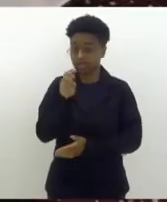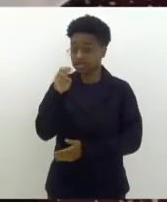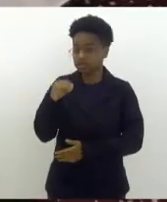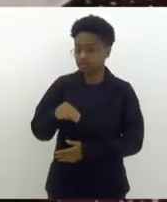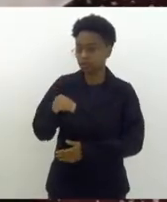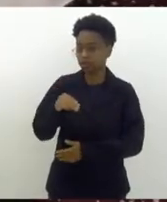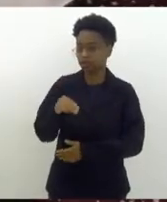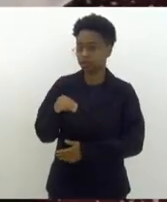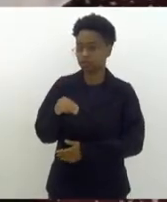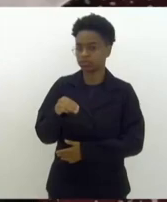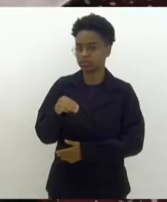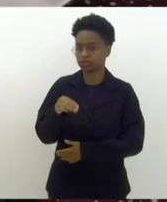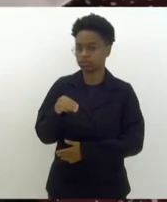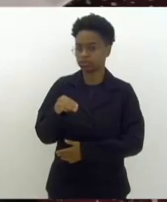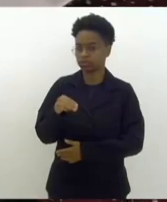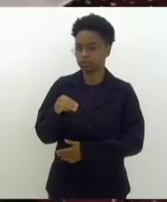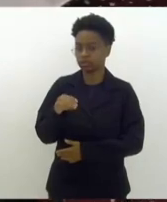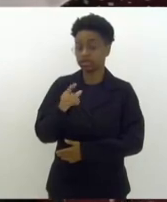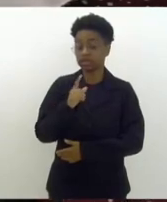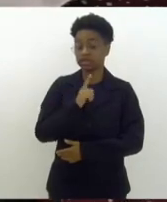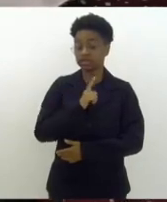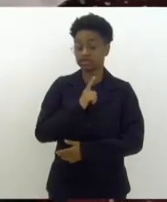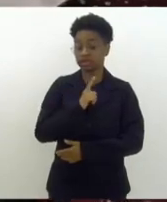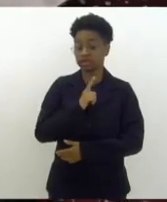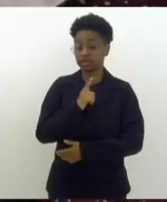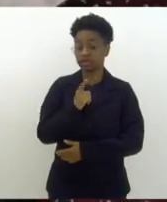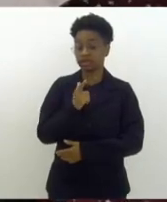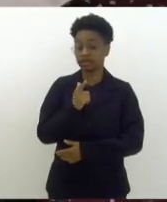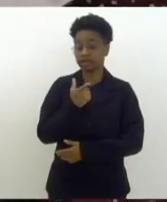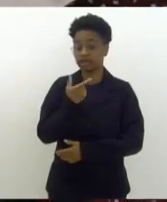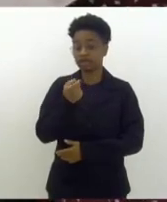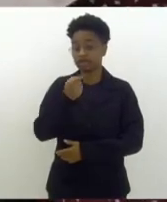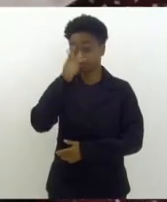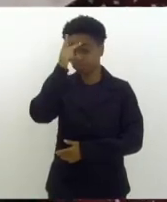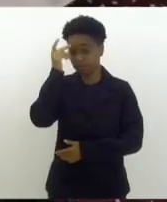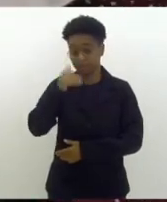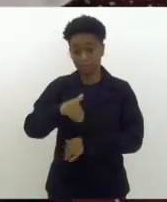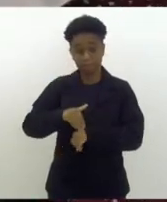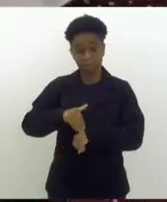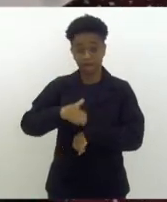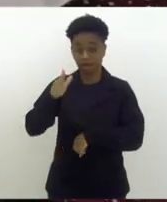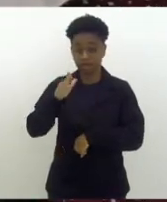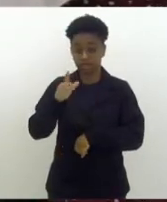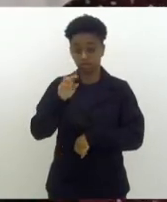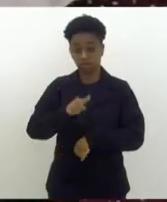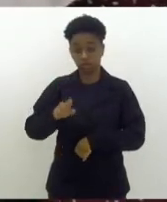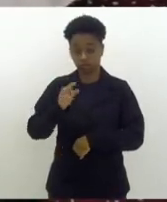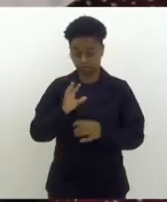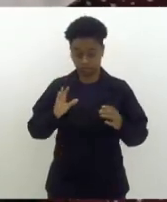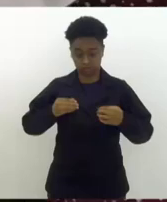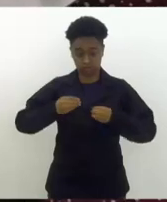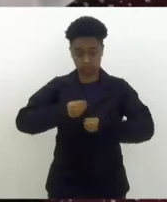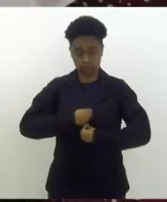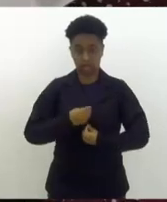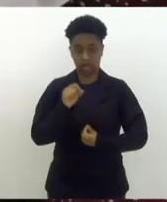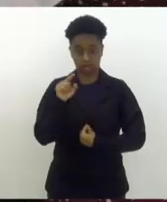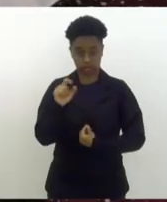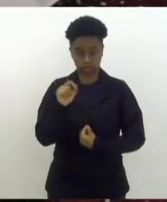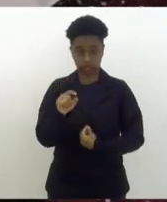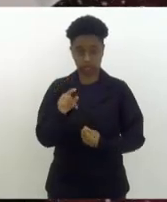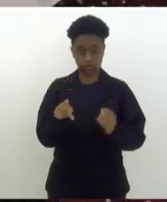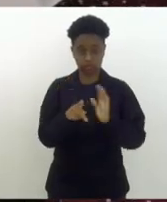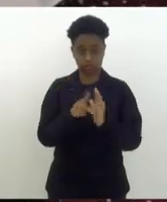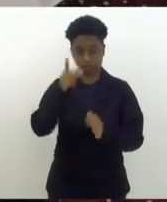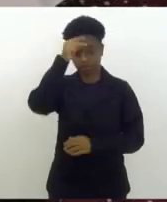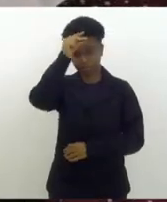minutos mas de 20 indivíduos com colete azul da Prefeitura do Rio de Janeiro